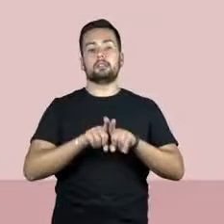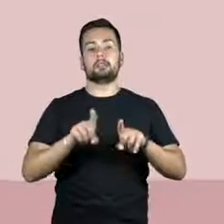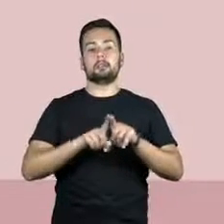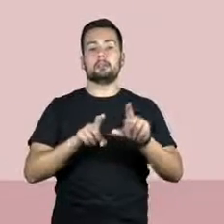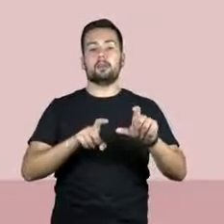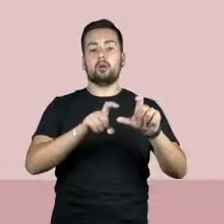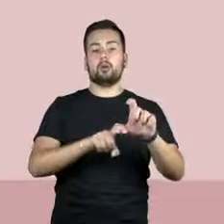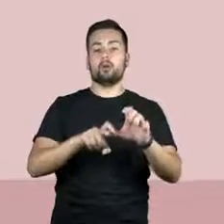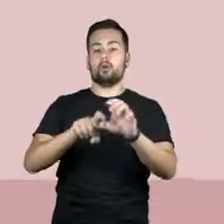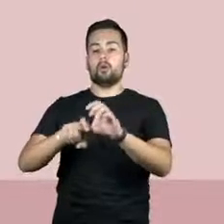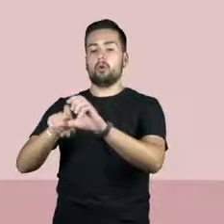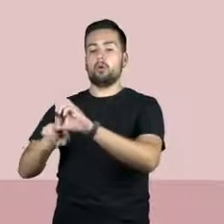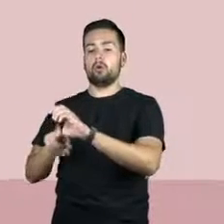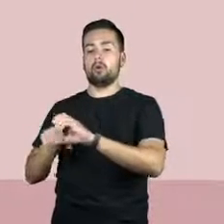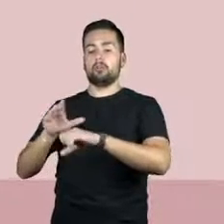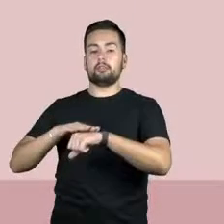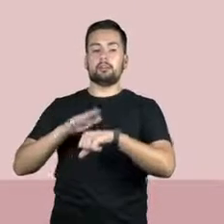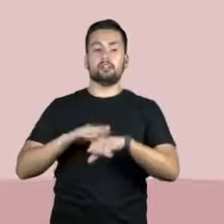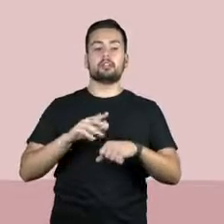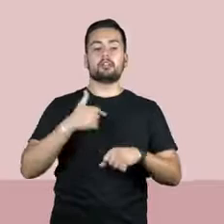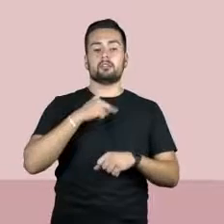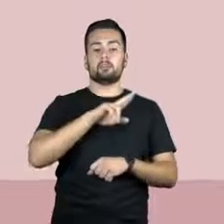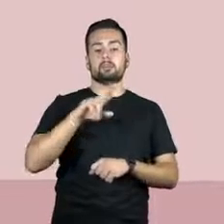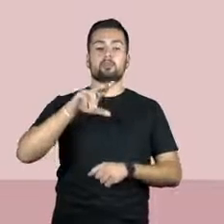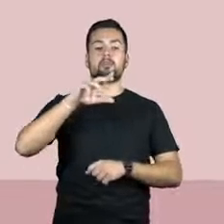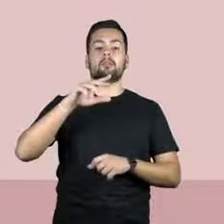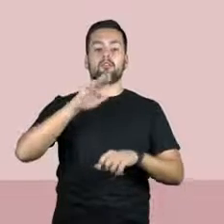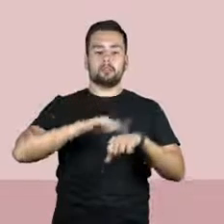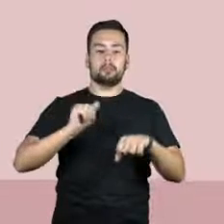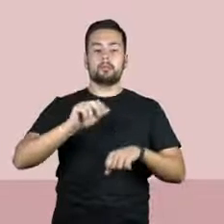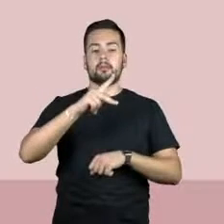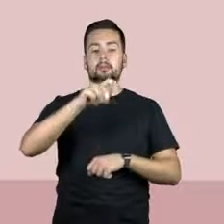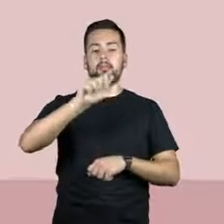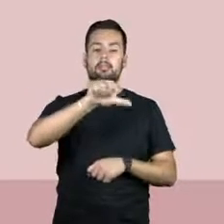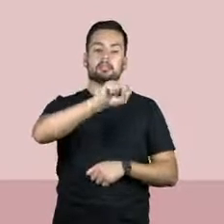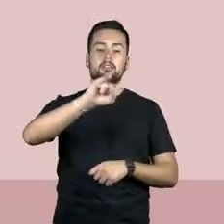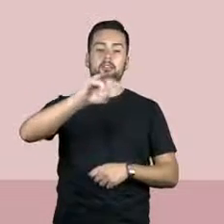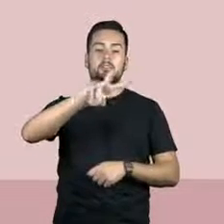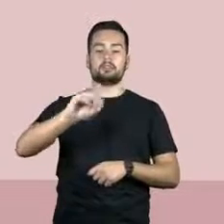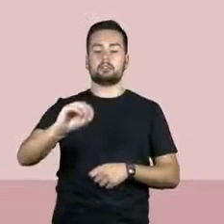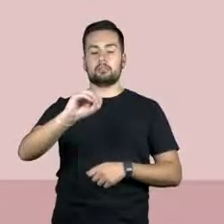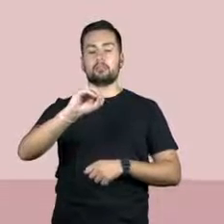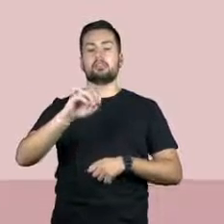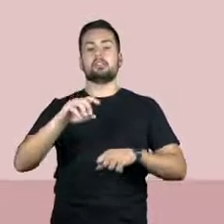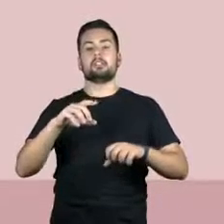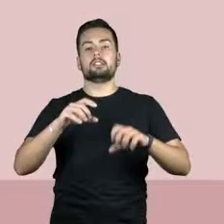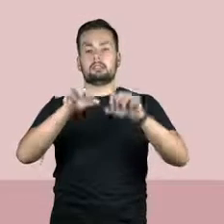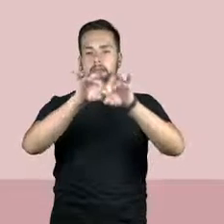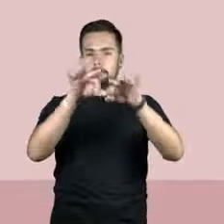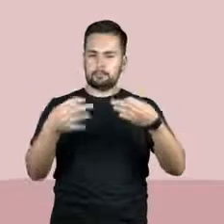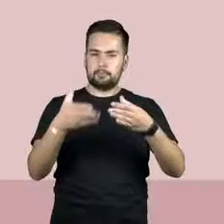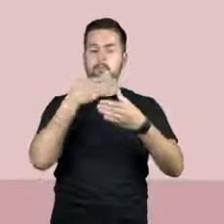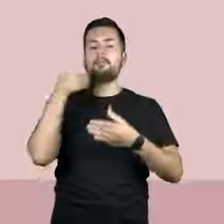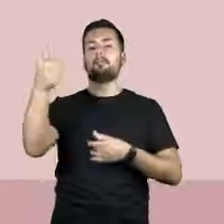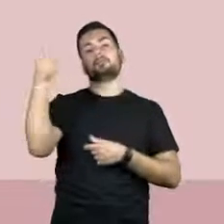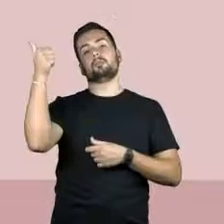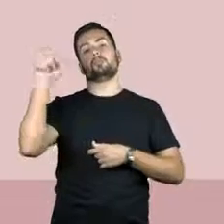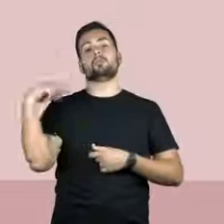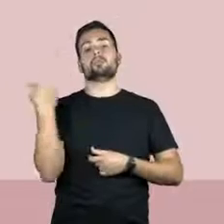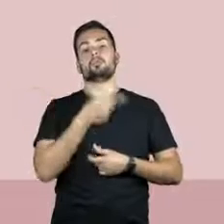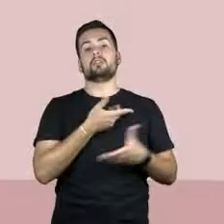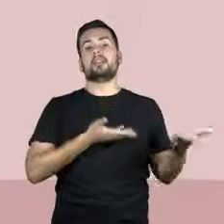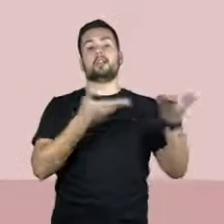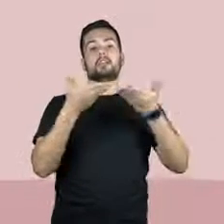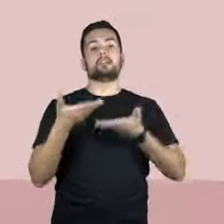também é muito chamado de ancoragem passiva. Tá? Para tornar isso um pouco mais simplificado, né, a gente vai mostrar